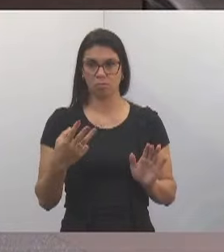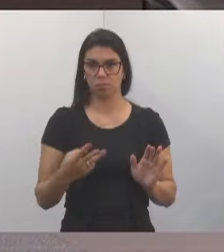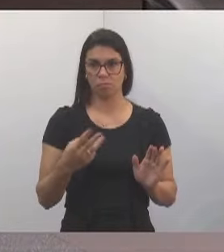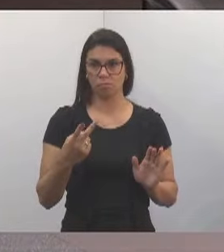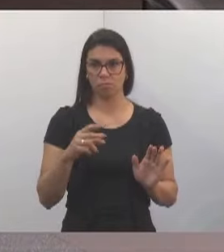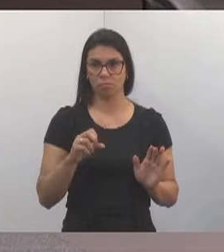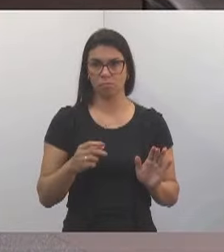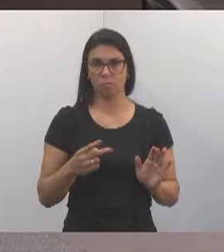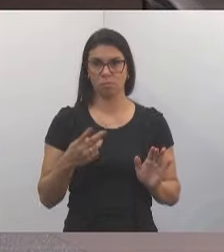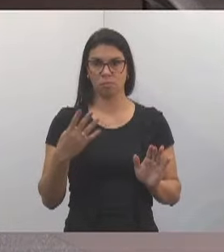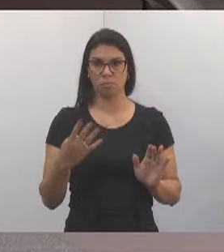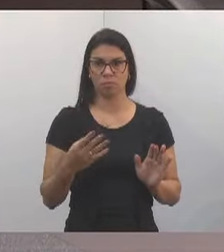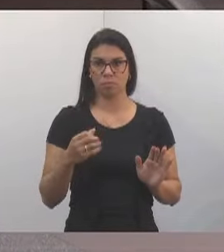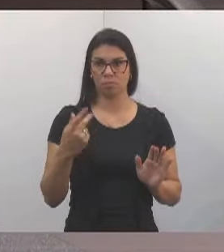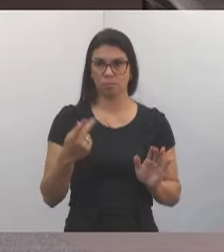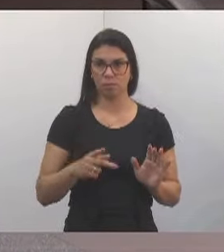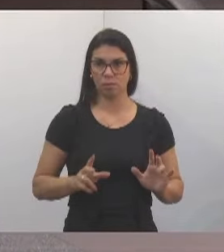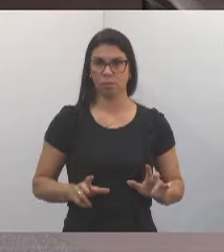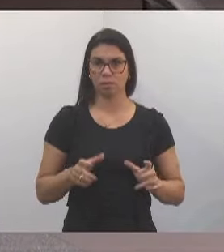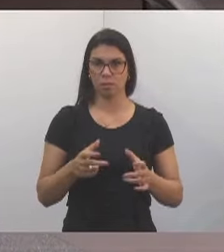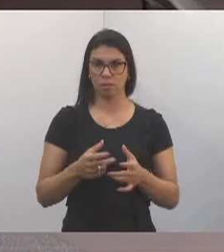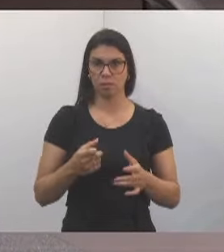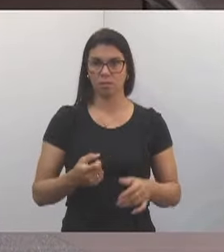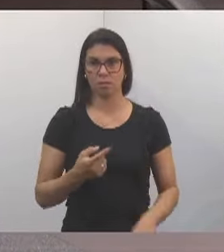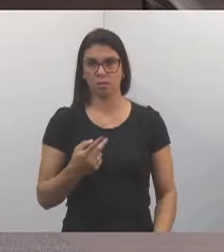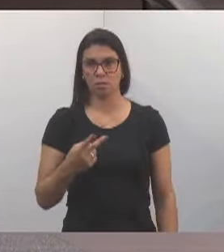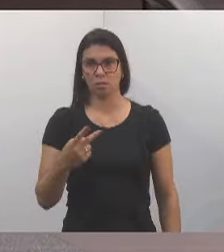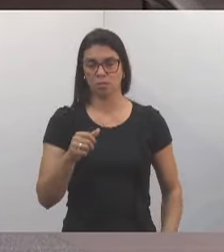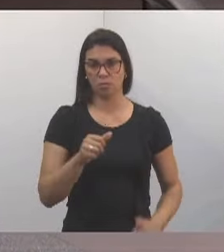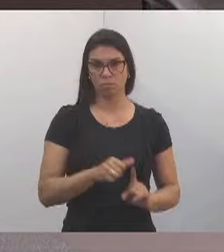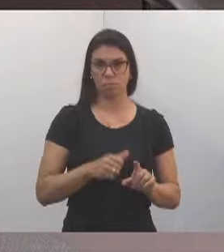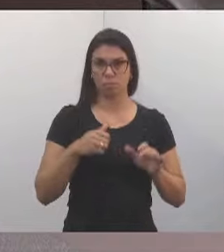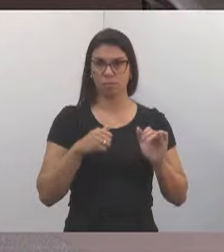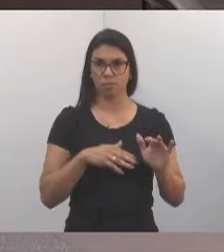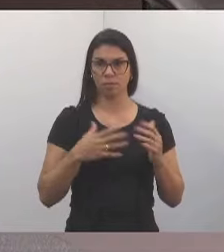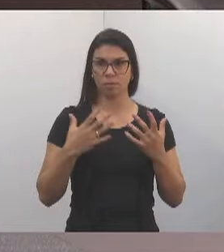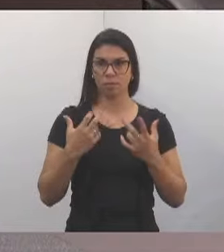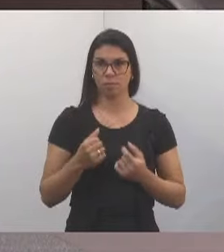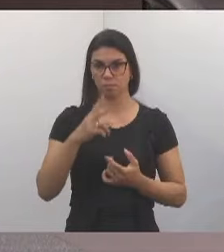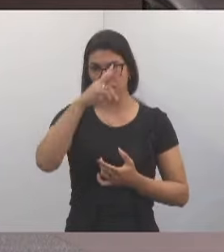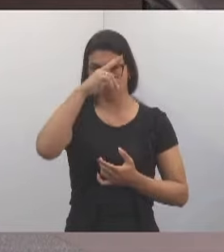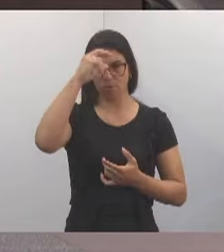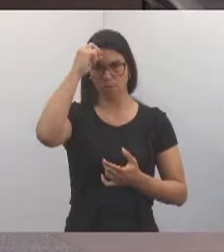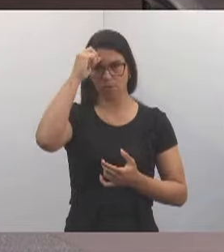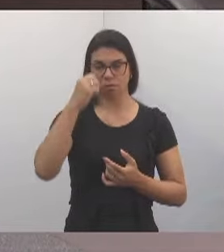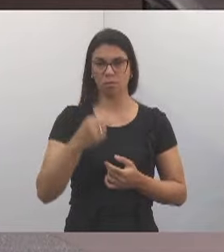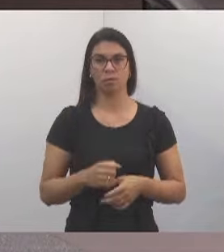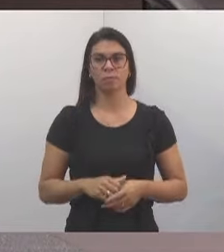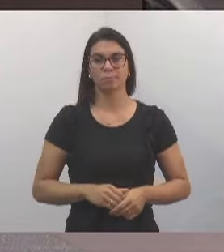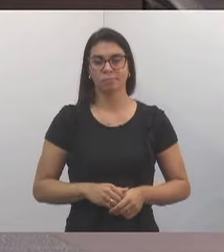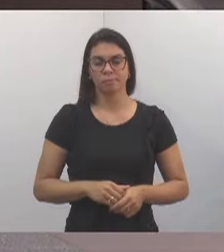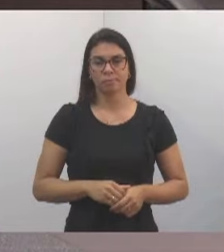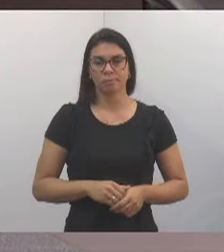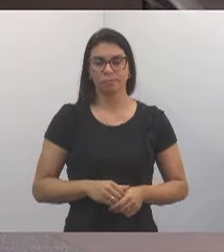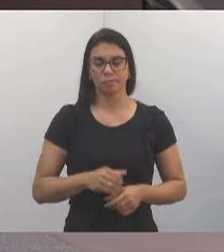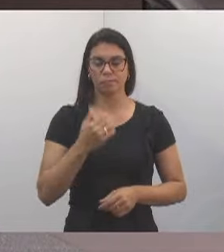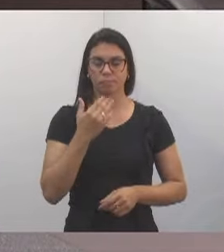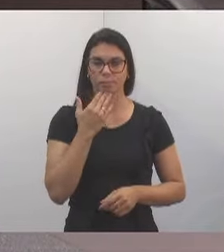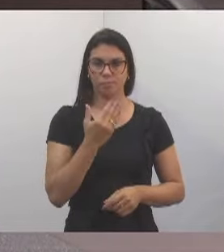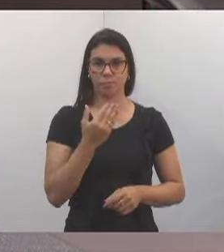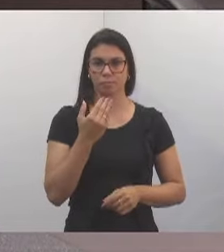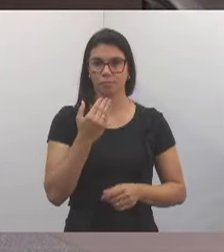dessa Casa Legislativa, adotada em 12 de setembro de 2024, recebido nesta Prefeitura no dia 13 de setembro de 2024, referente ao pedido de